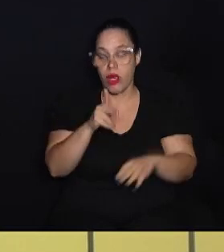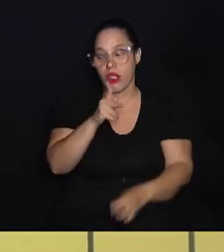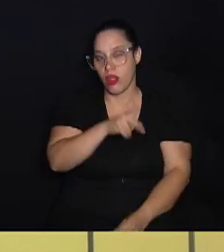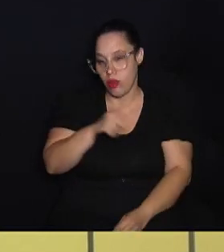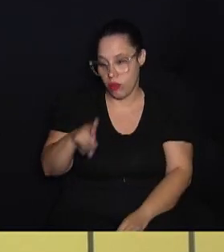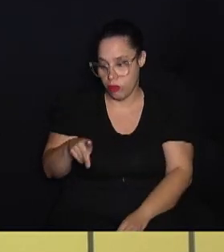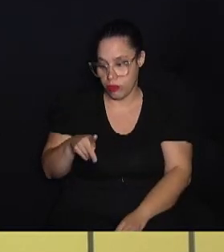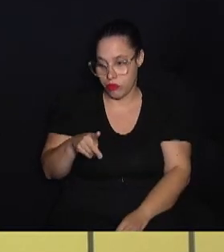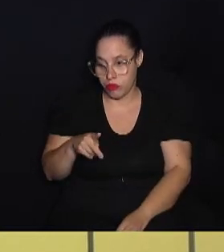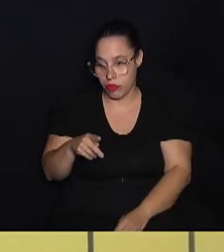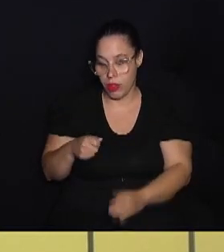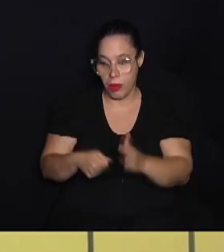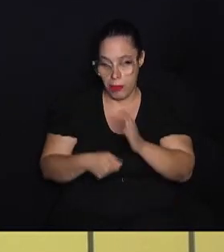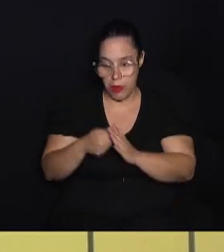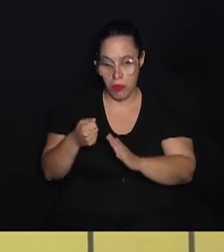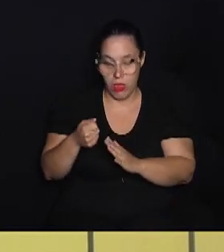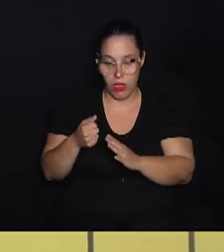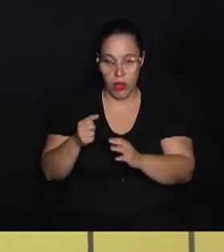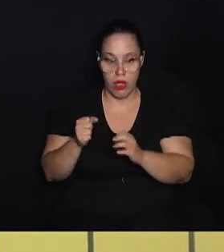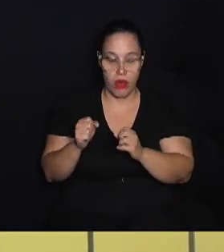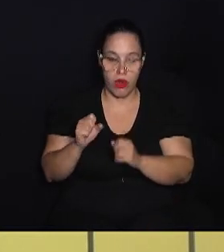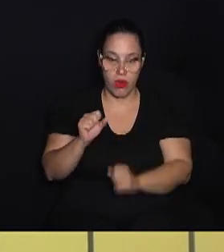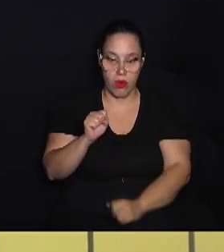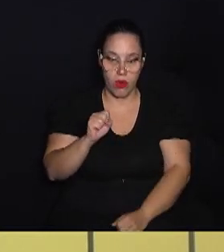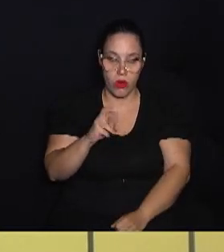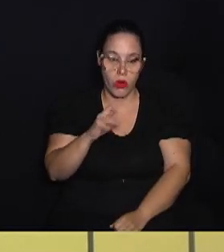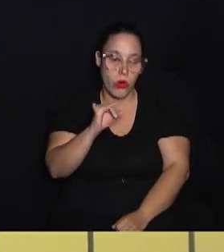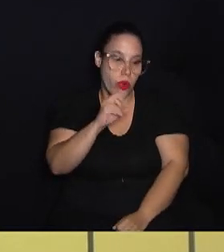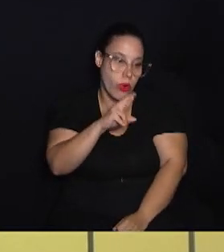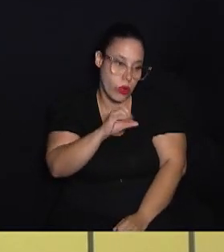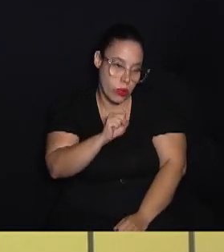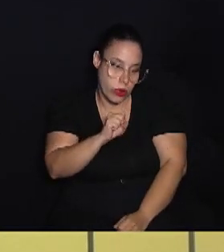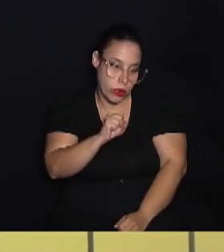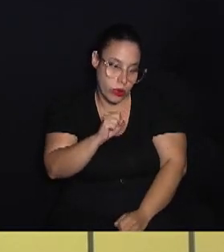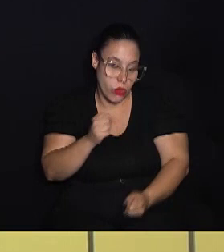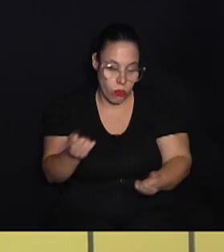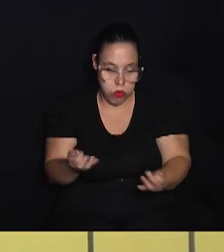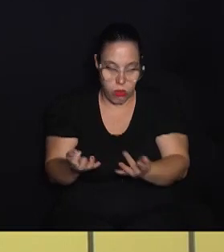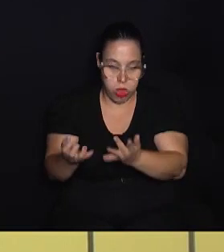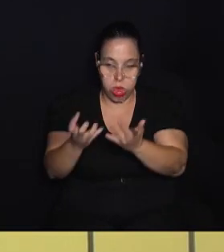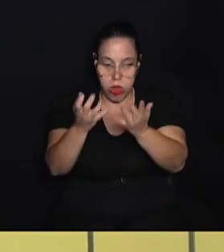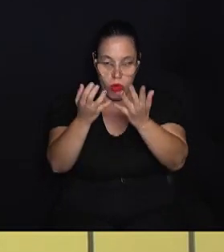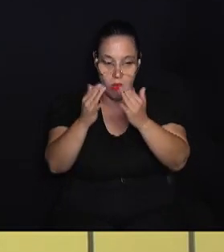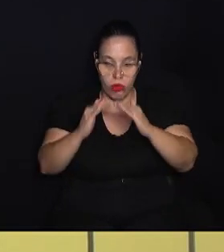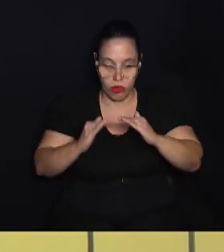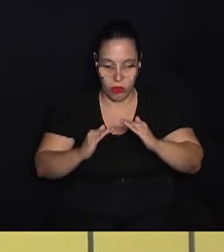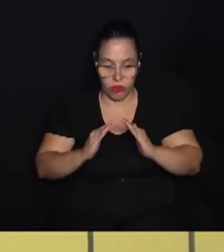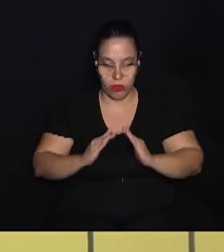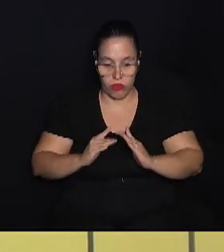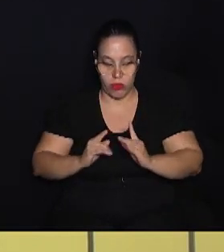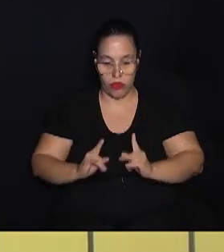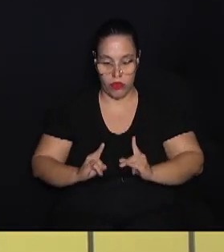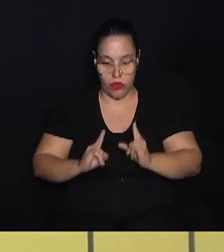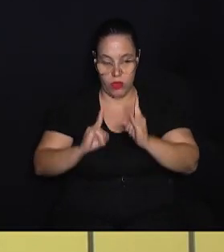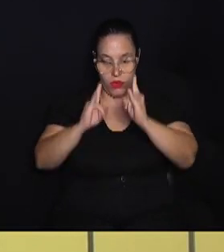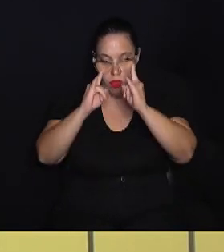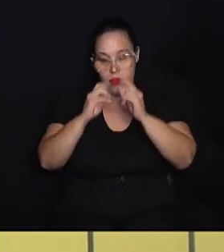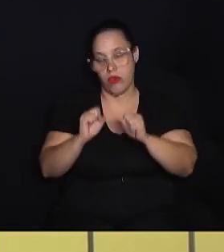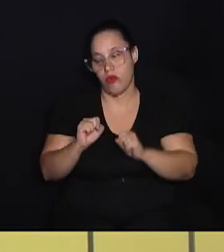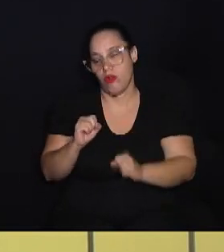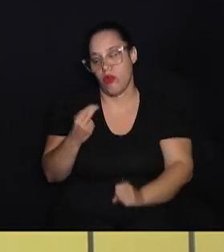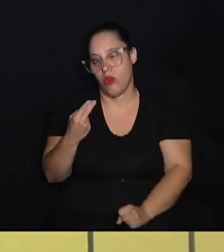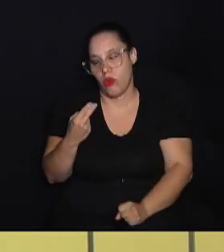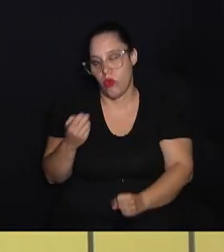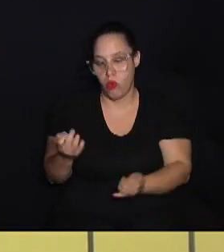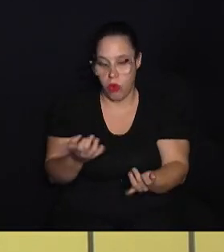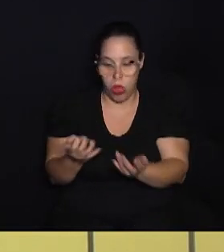desde a parte de primeiros socorros até a parte de incêndio, e o incêndio, tanto o incêndio estrutural quanto o incêndio em vegetação, e para todas